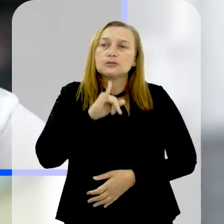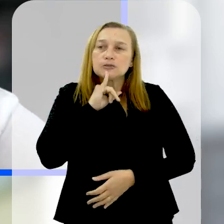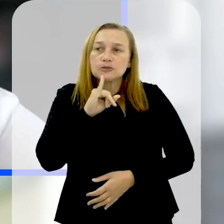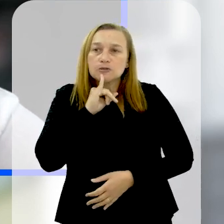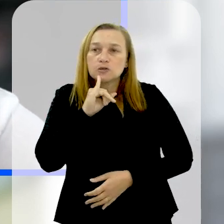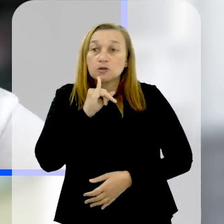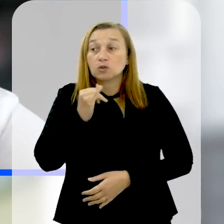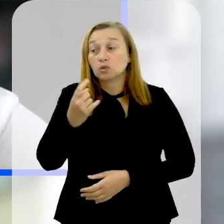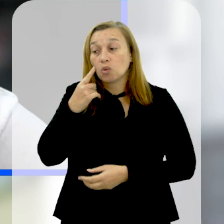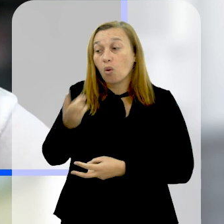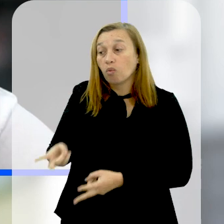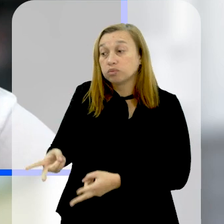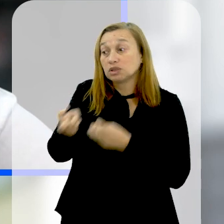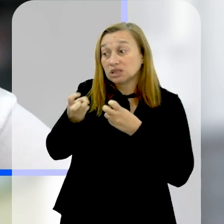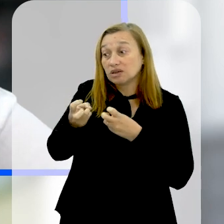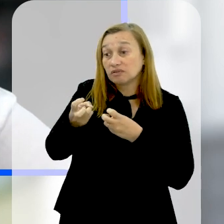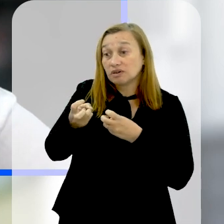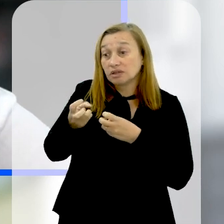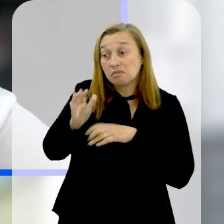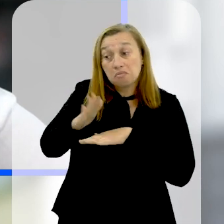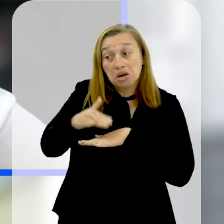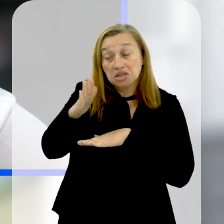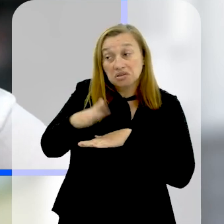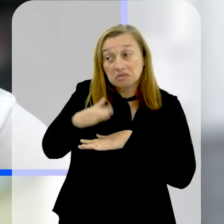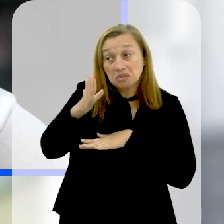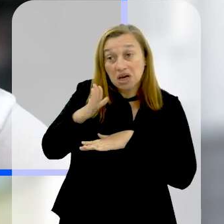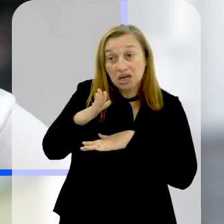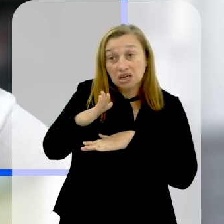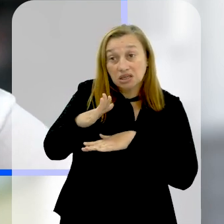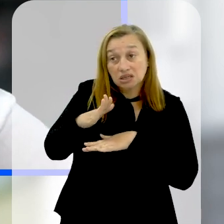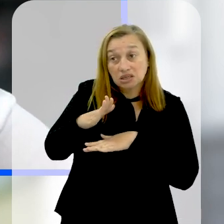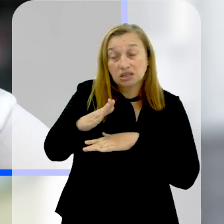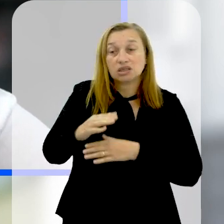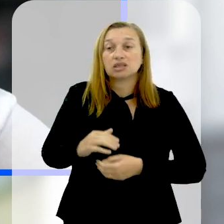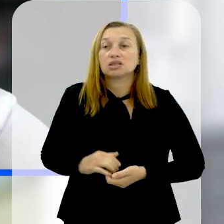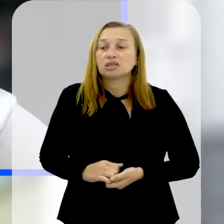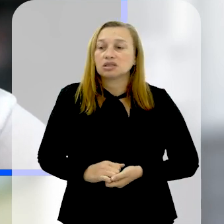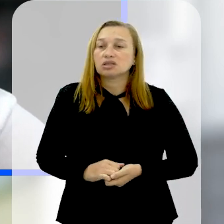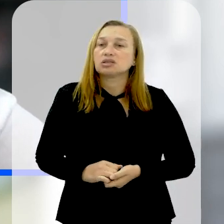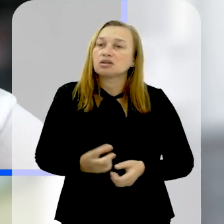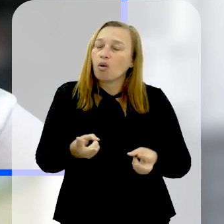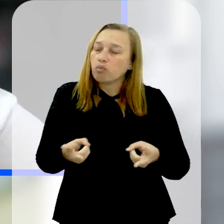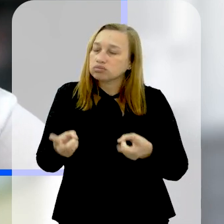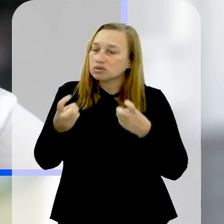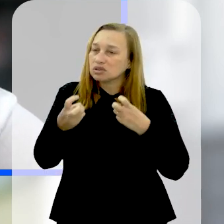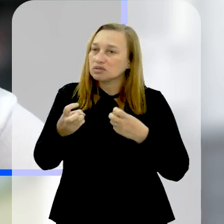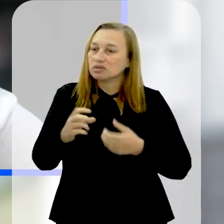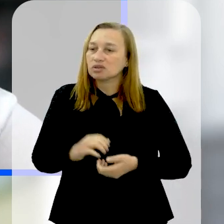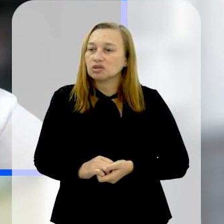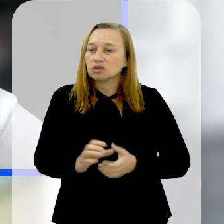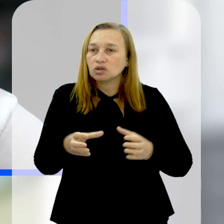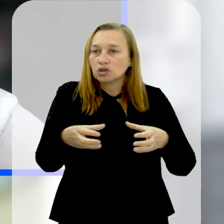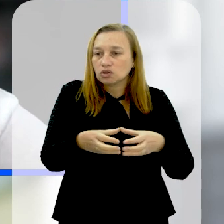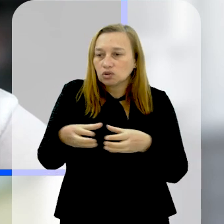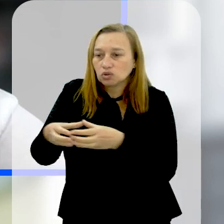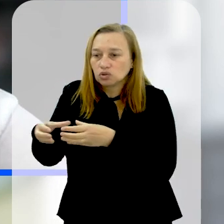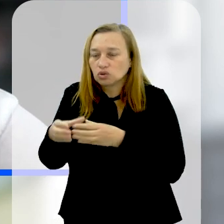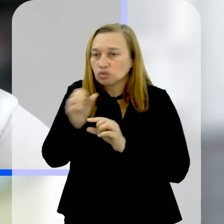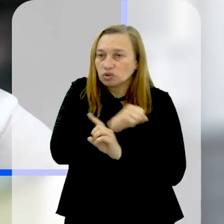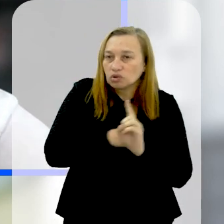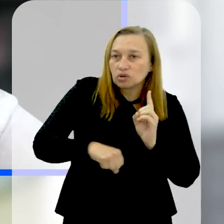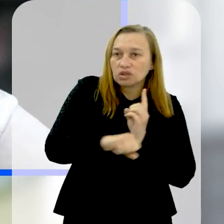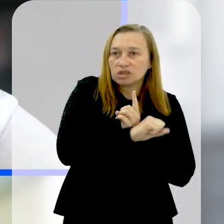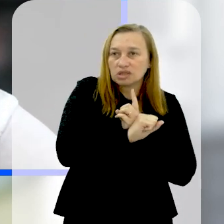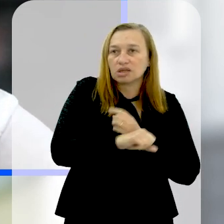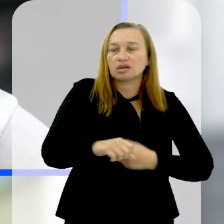Então, infelizmente, o que a gente vem observando é que cada vez mais famílias de todos os perfis socioeconômicos, tá? Desde as famílias